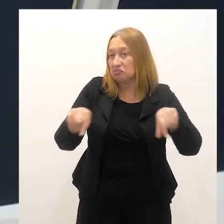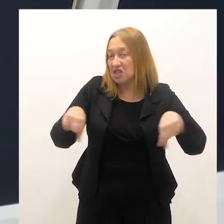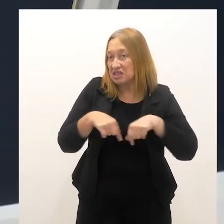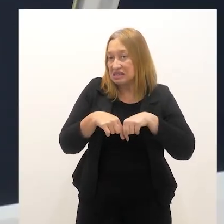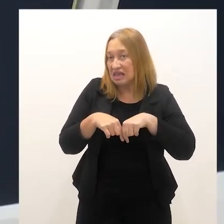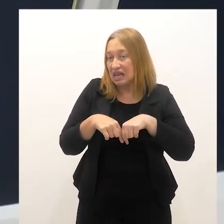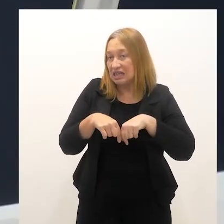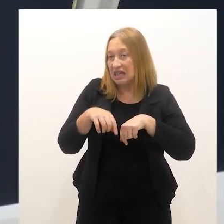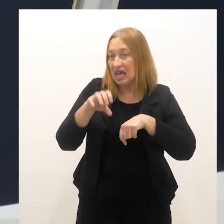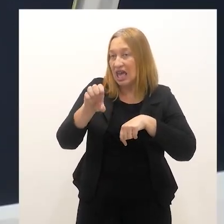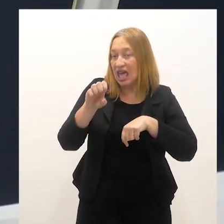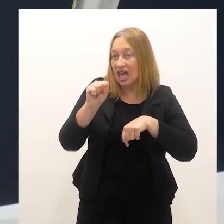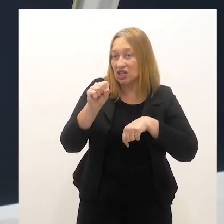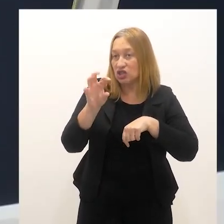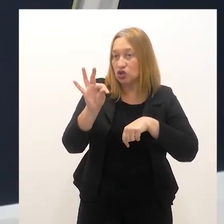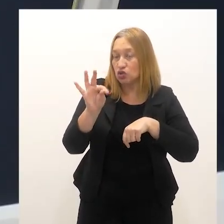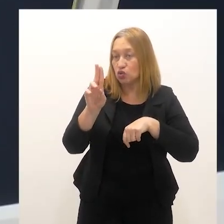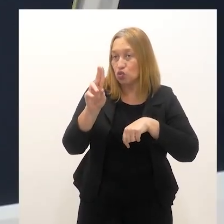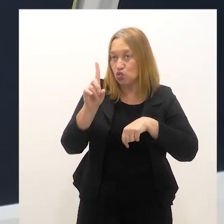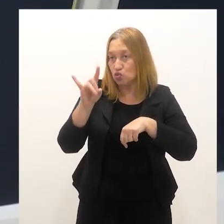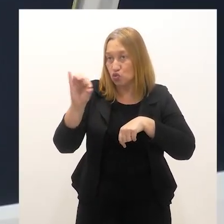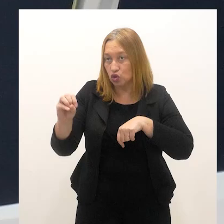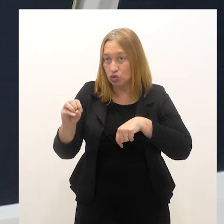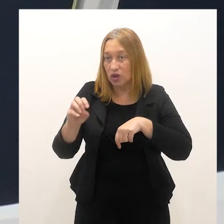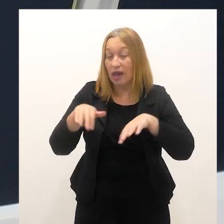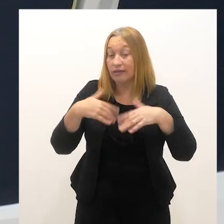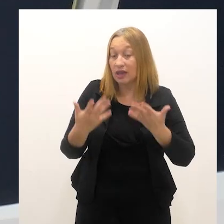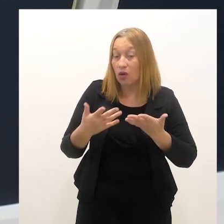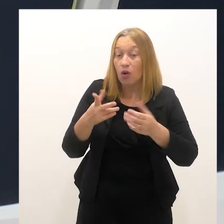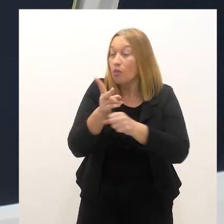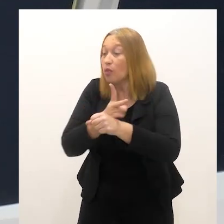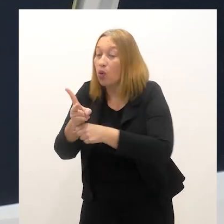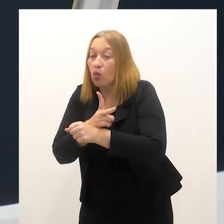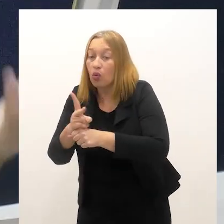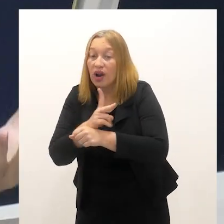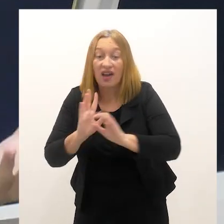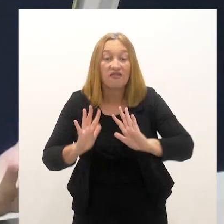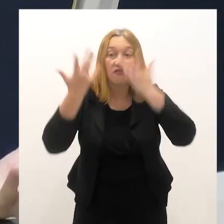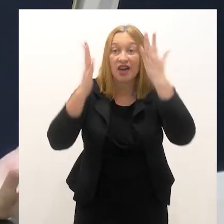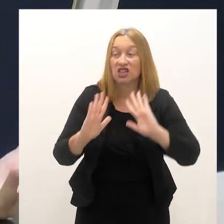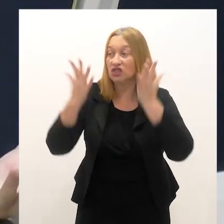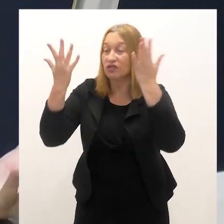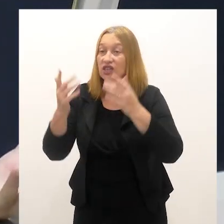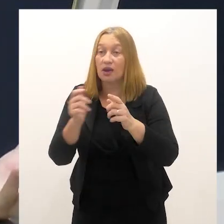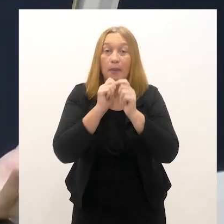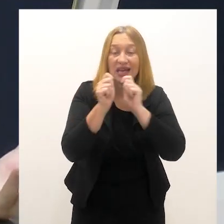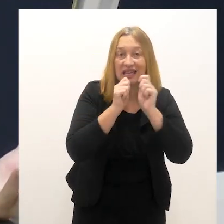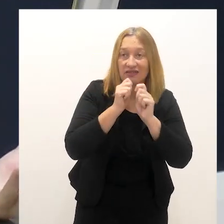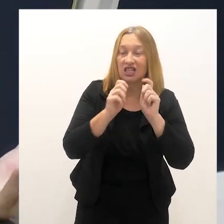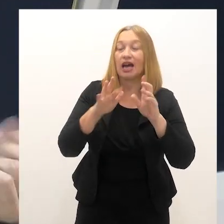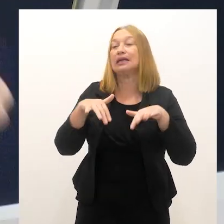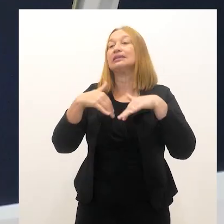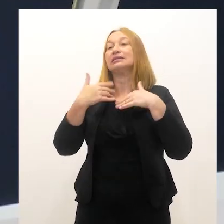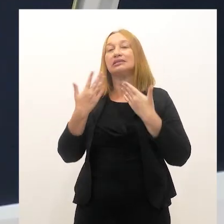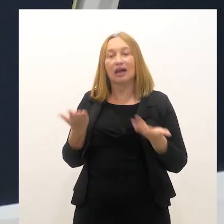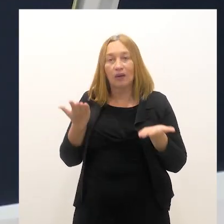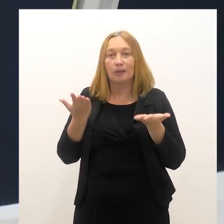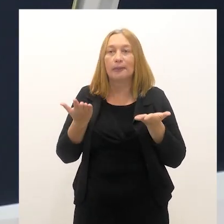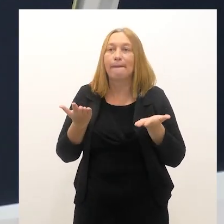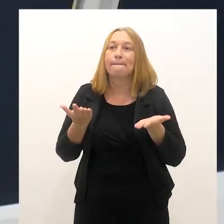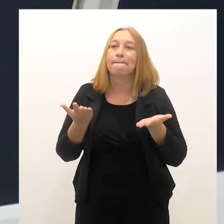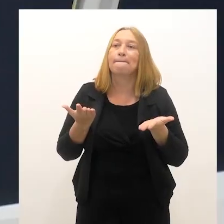assim conteúdos que a gente estava gravando e tal, a gente começou a correr atrás de eventos para a gente fazer cobertura.